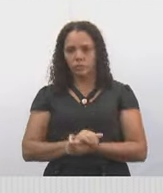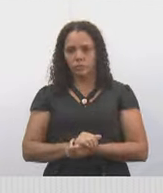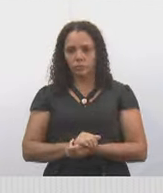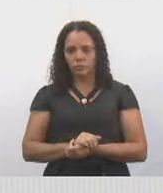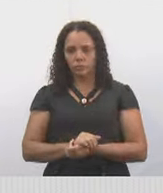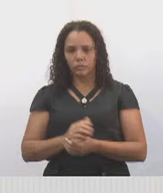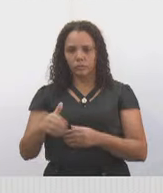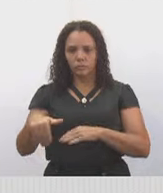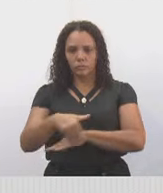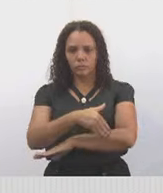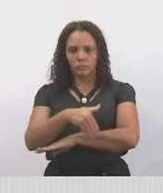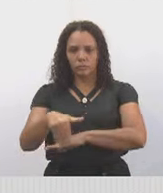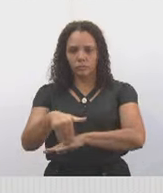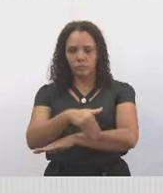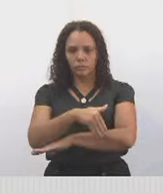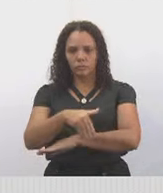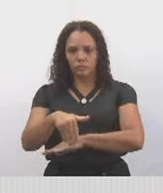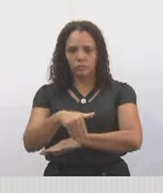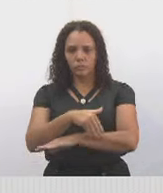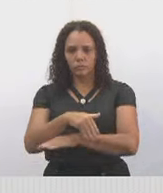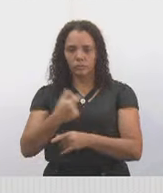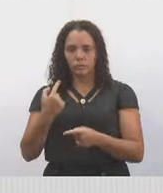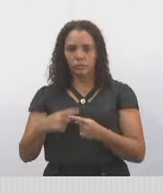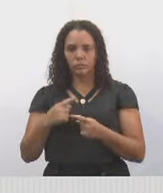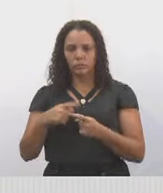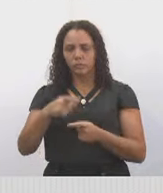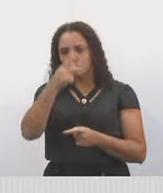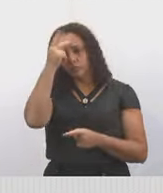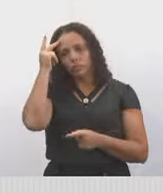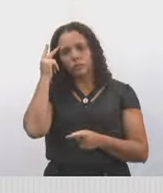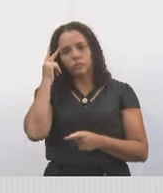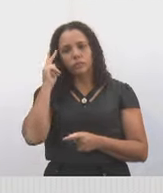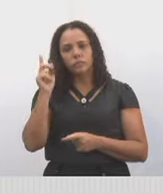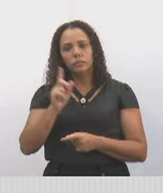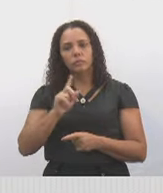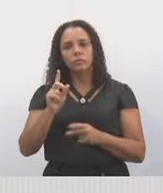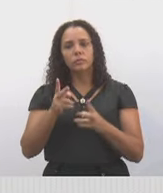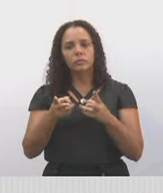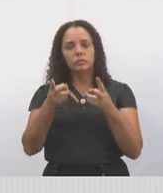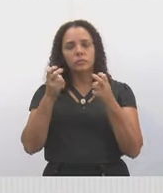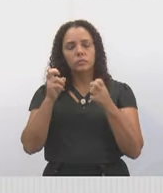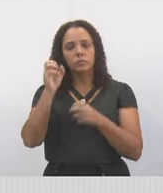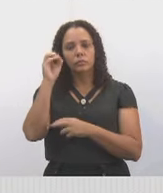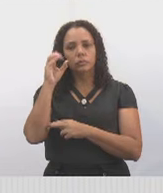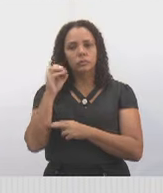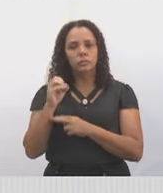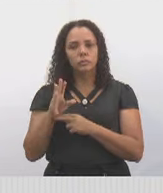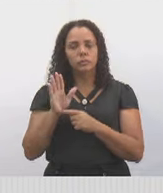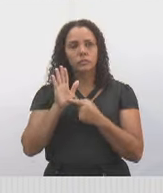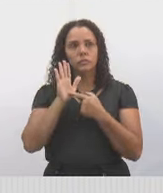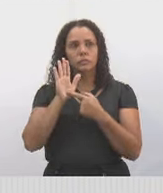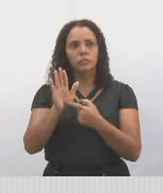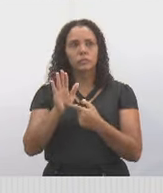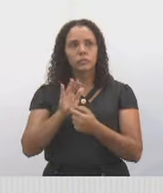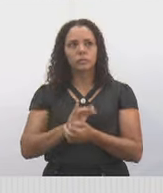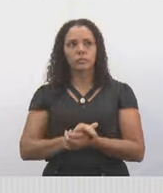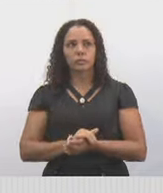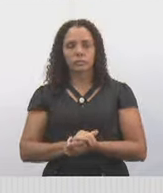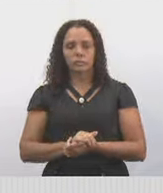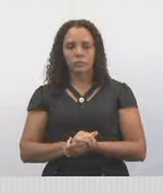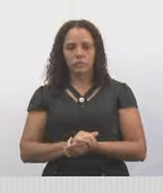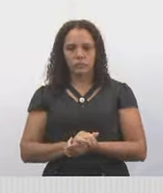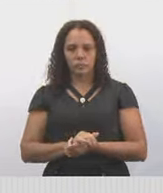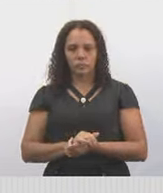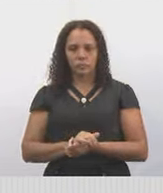nessa rodovia es cavon né até porque as pessoas não observam esse semáforo que aparece aí ali com